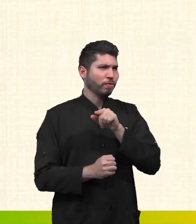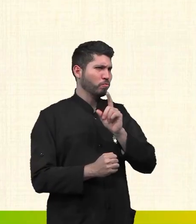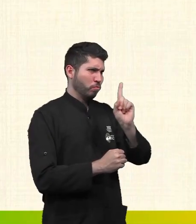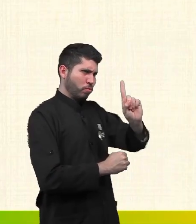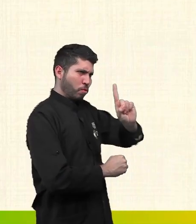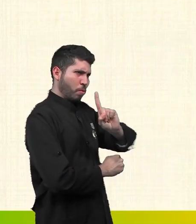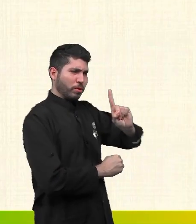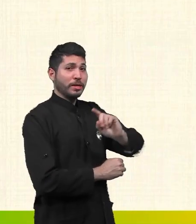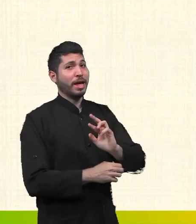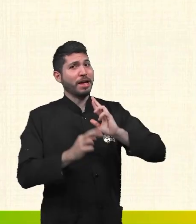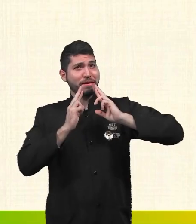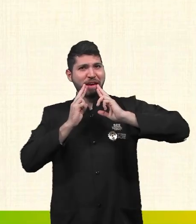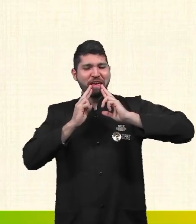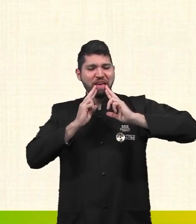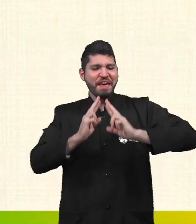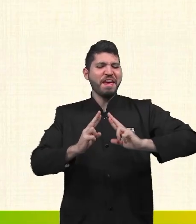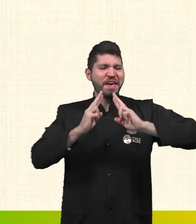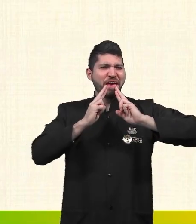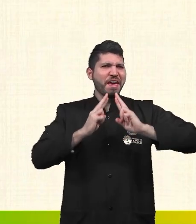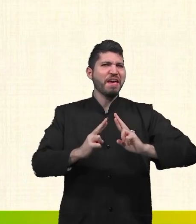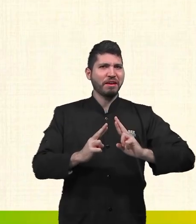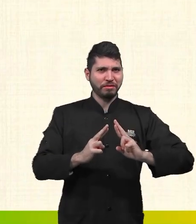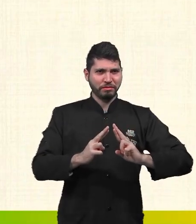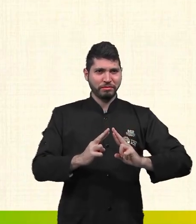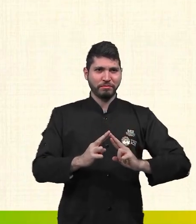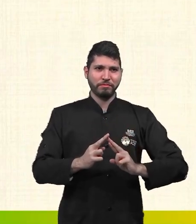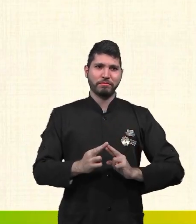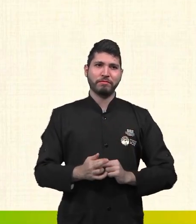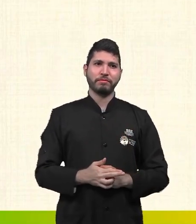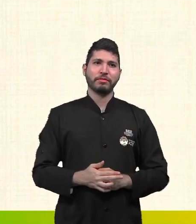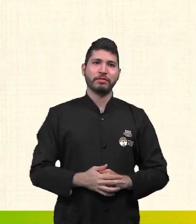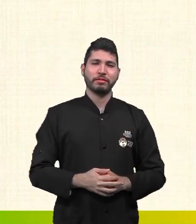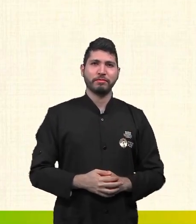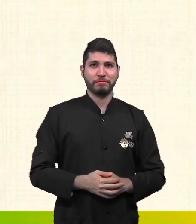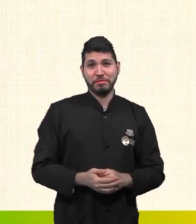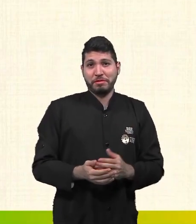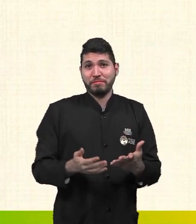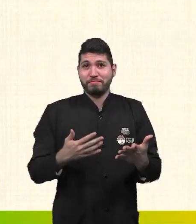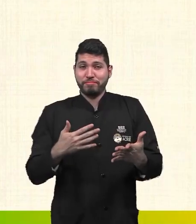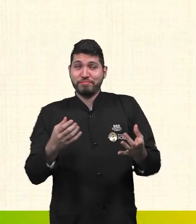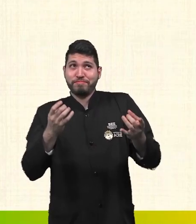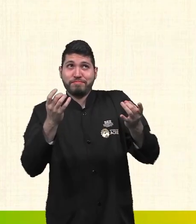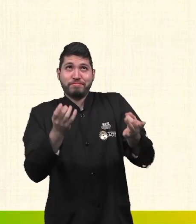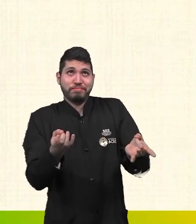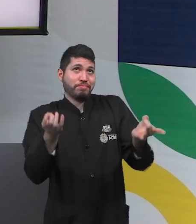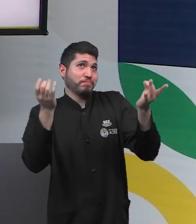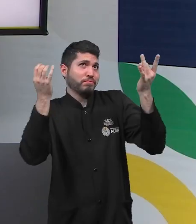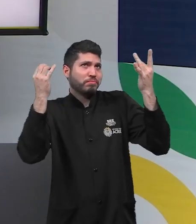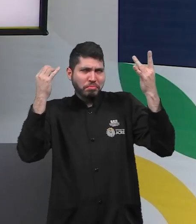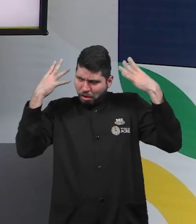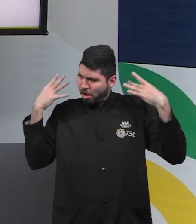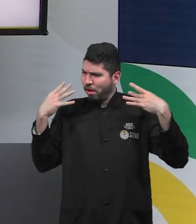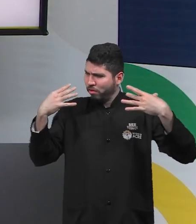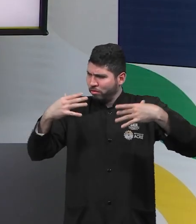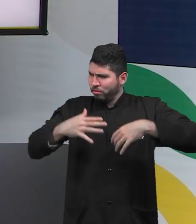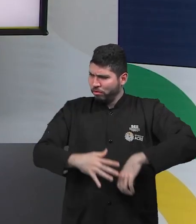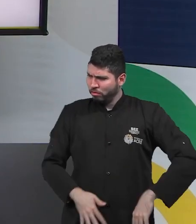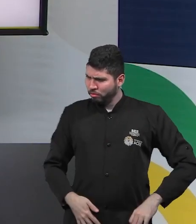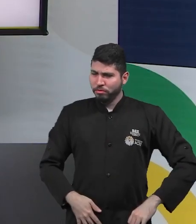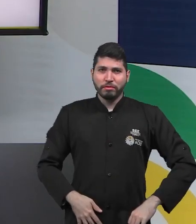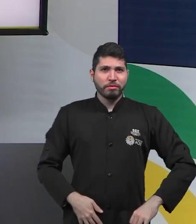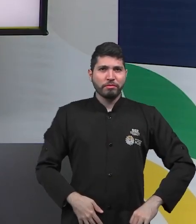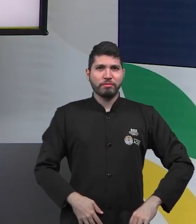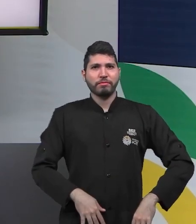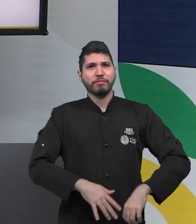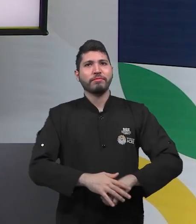aqui, reclama, né, que ela não está praticamente nem aí para ele. Então, essa foi a nossa resposta.